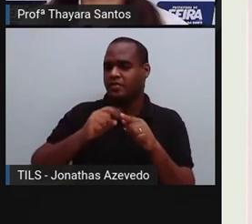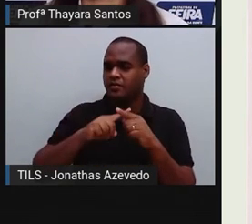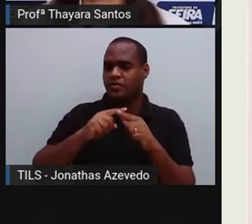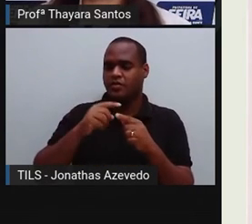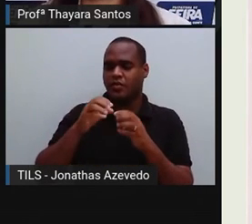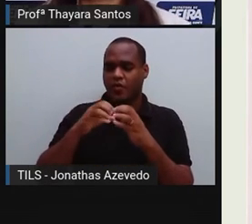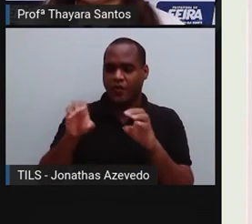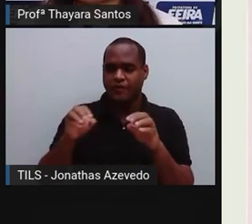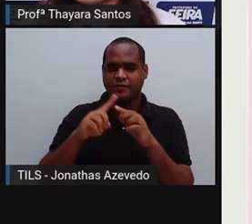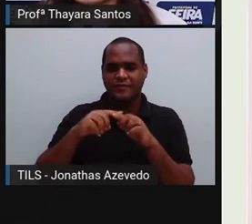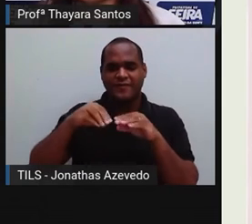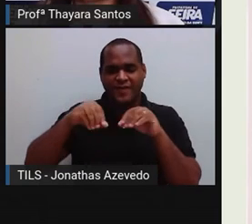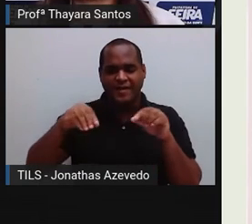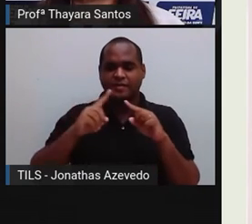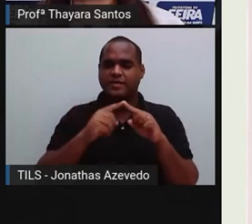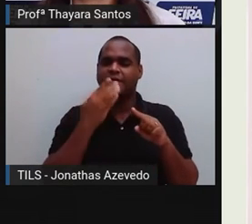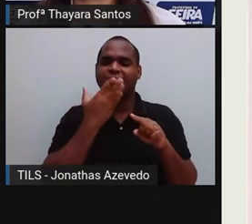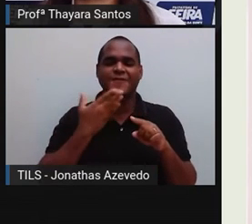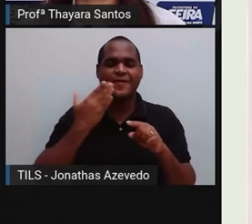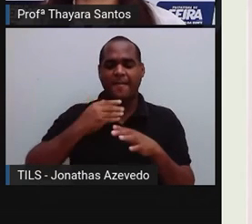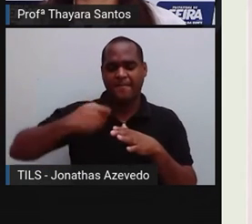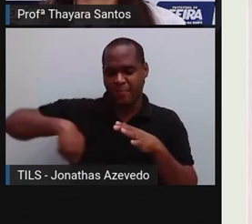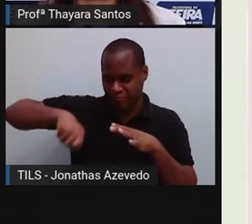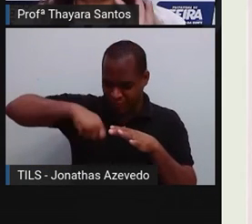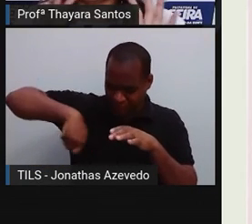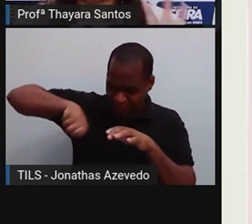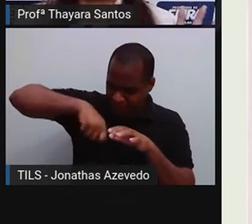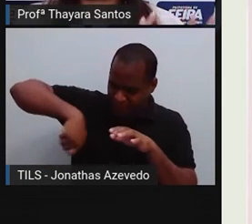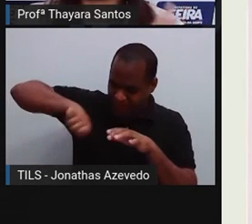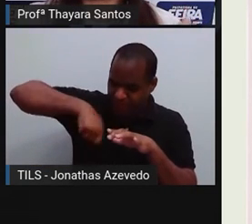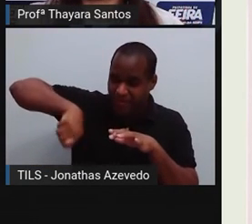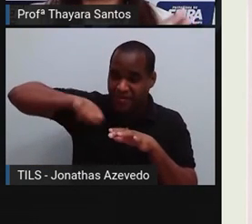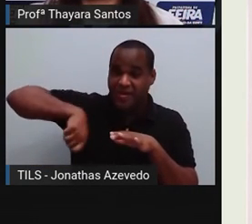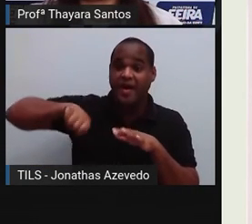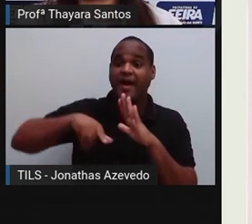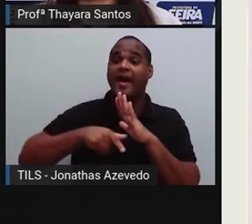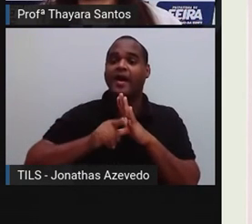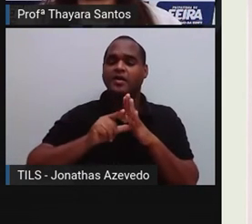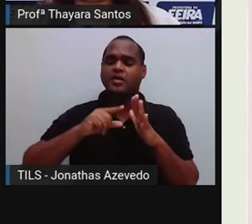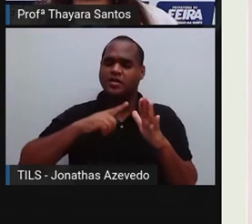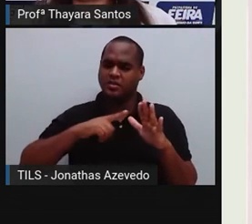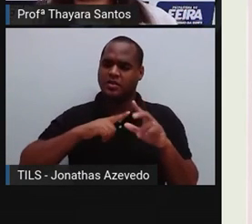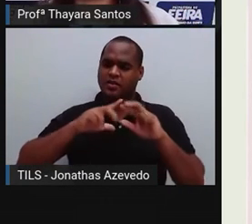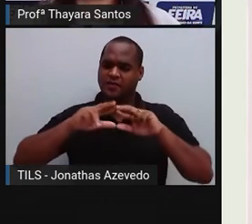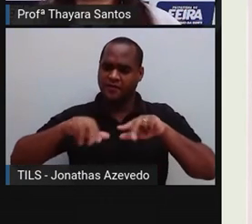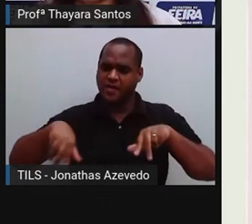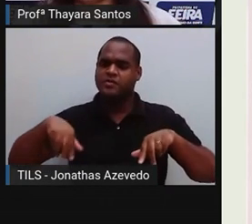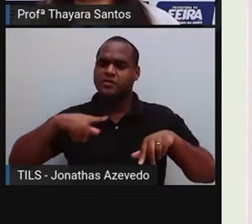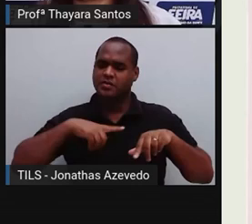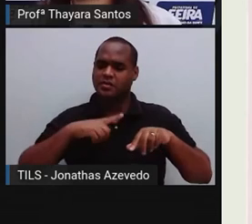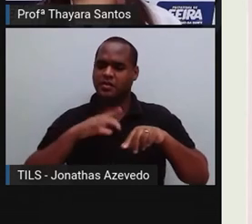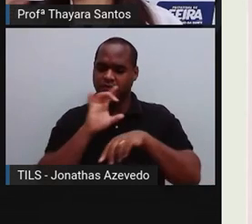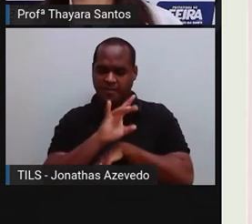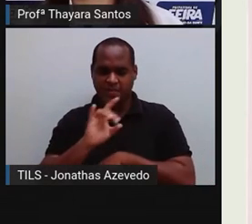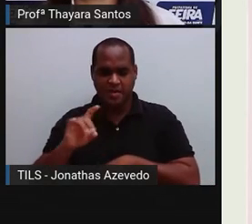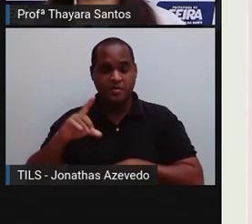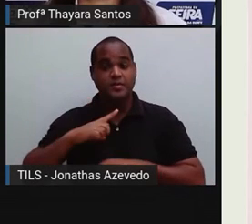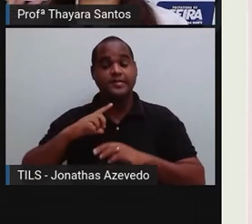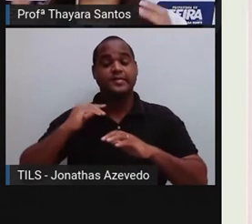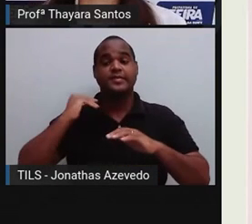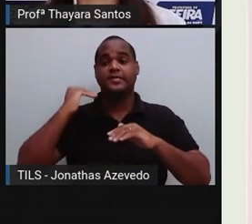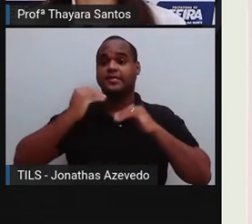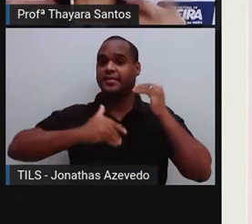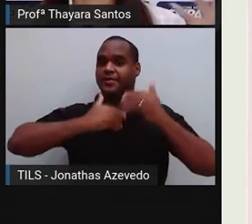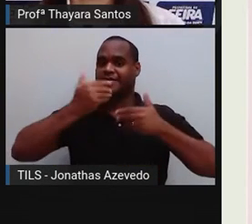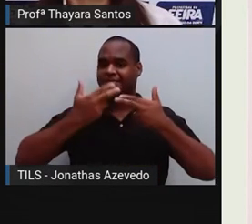farinha, manteiga, açúcar, mistura tudo isso. Antes eram coisas, produtos, matérias individualmente. Depois